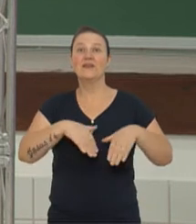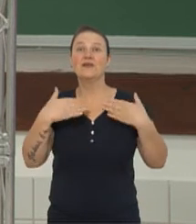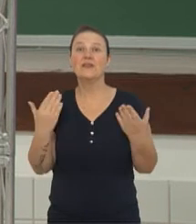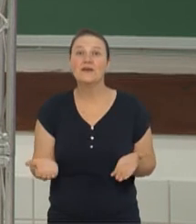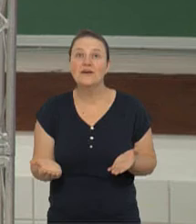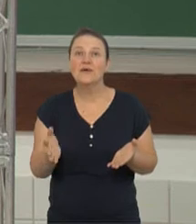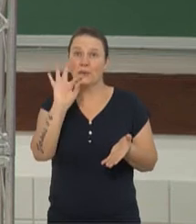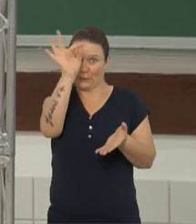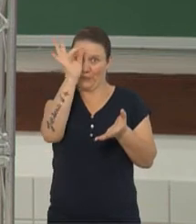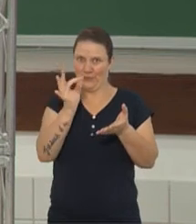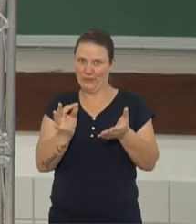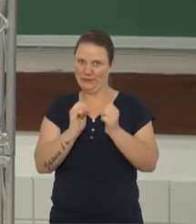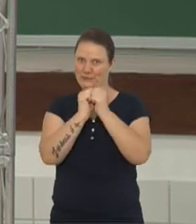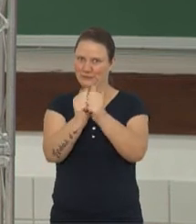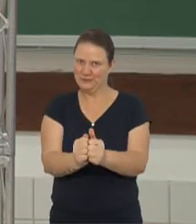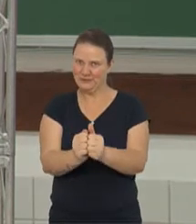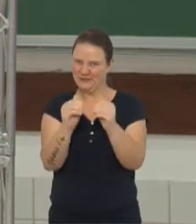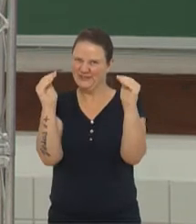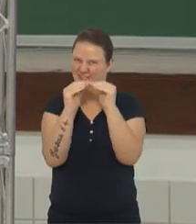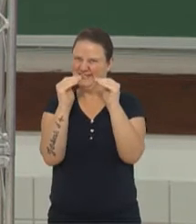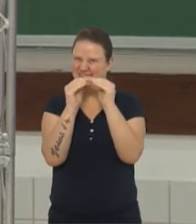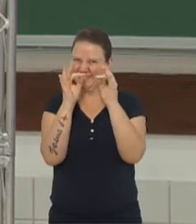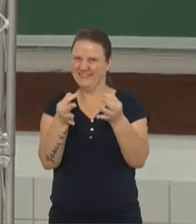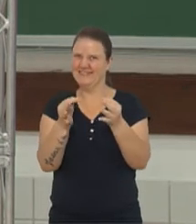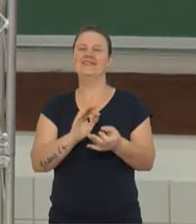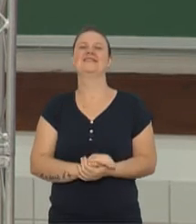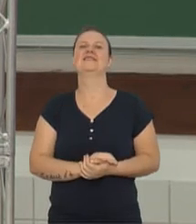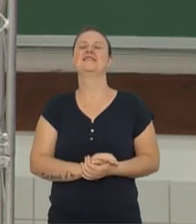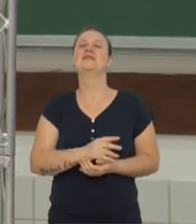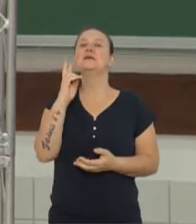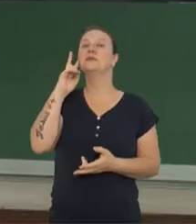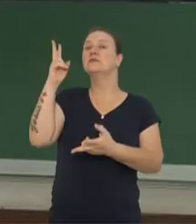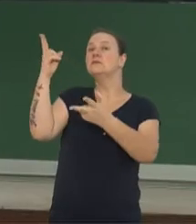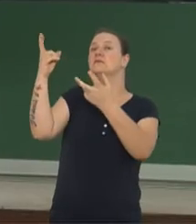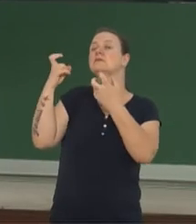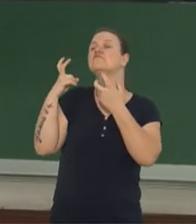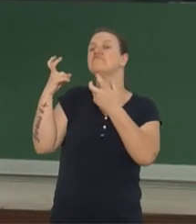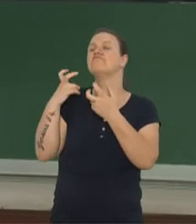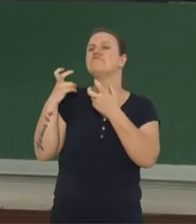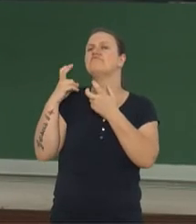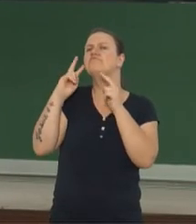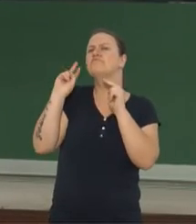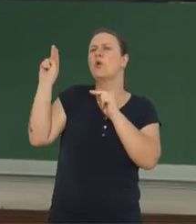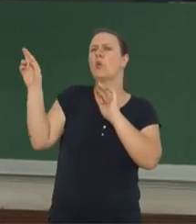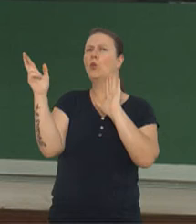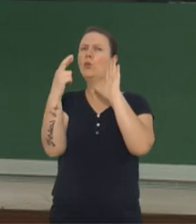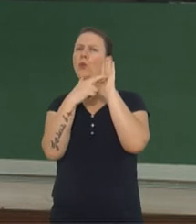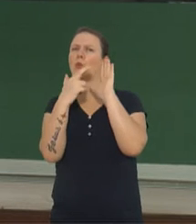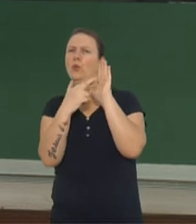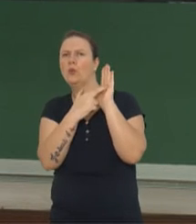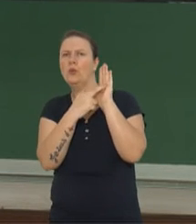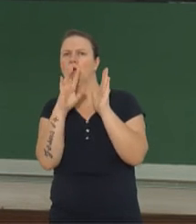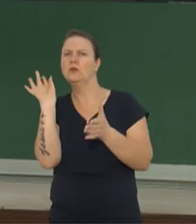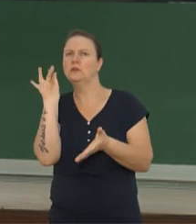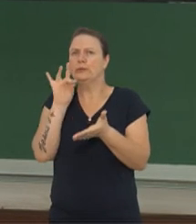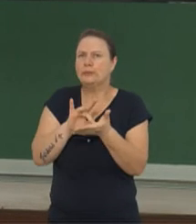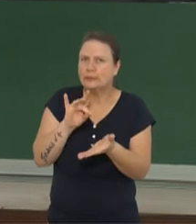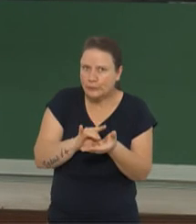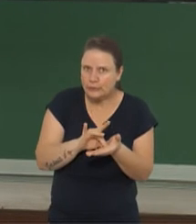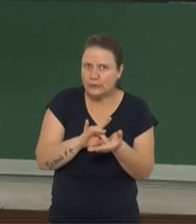Entonces, corregimos juntos, ¿de acuerdo? A ver, entonces, mira la respuesta de la Real